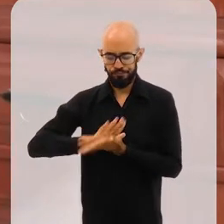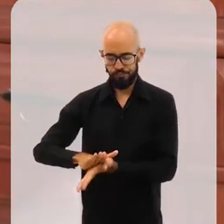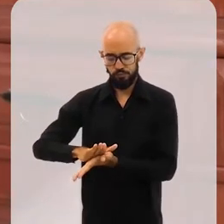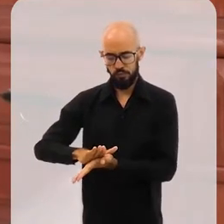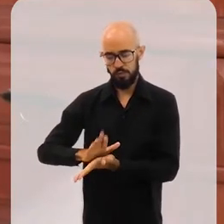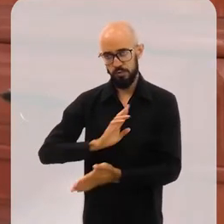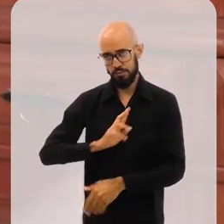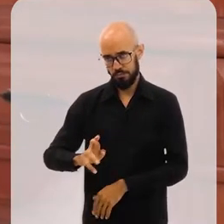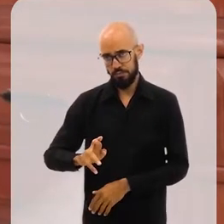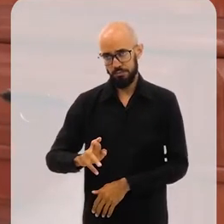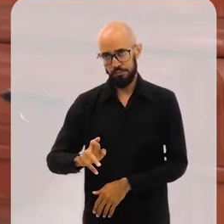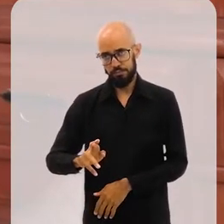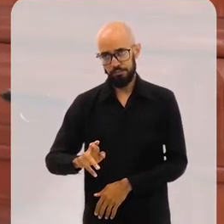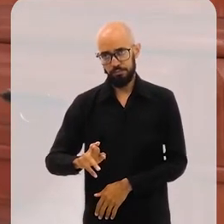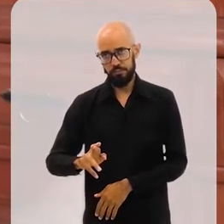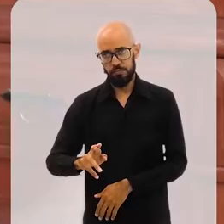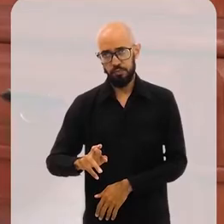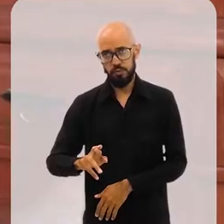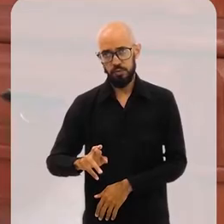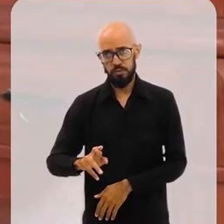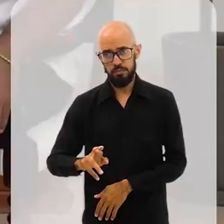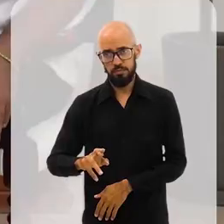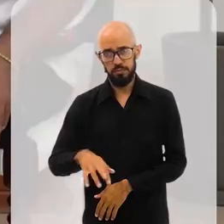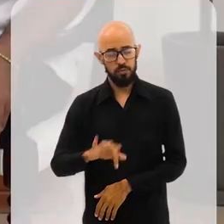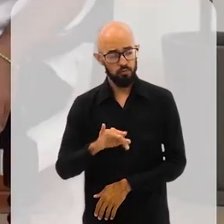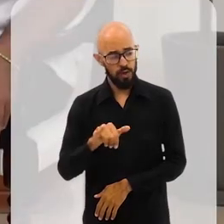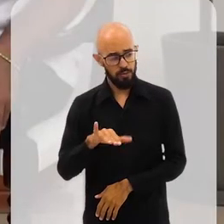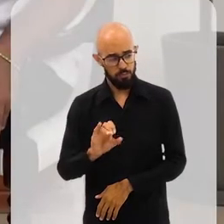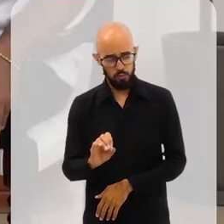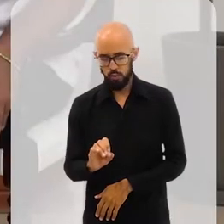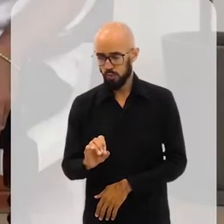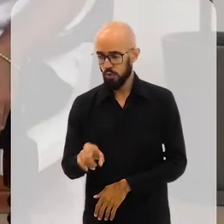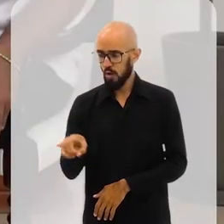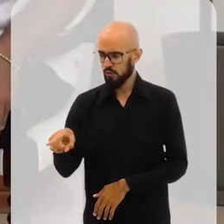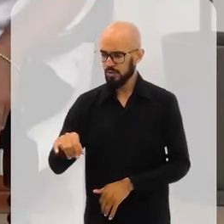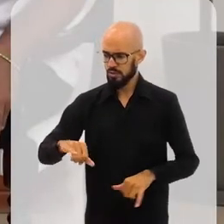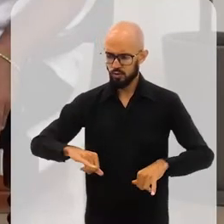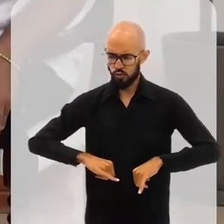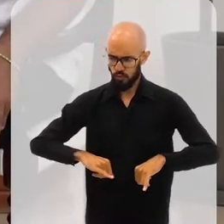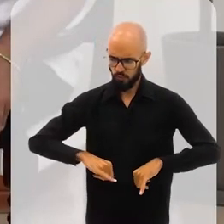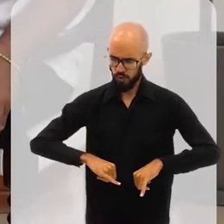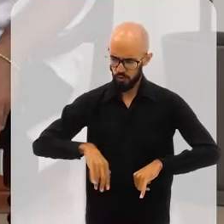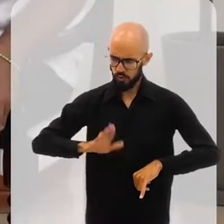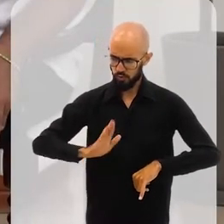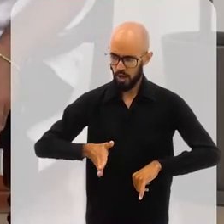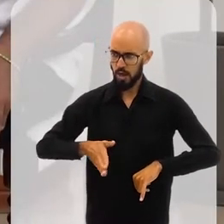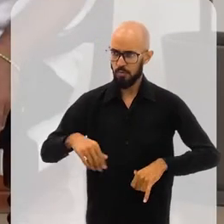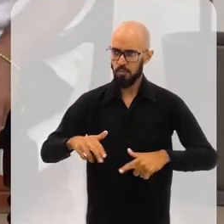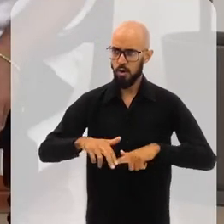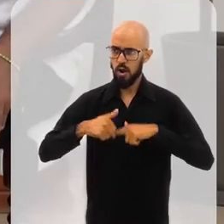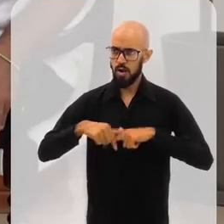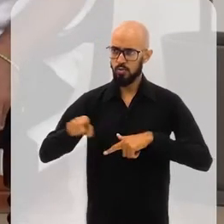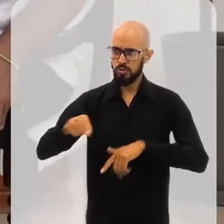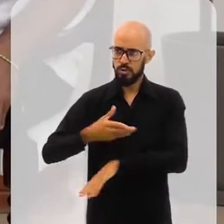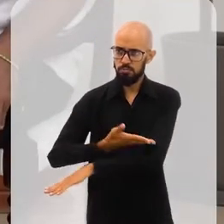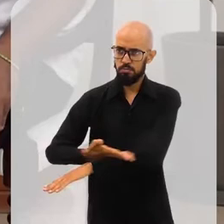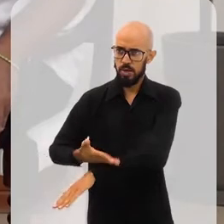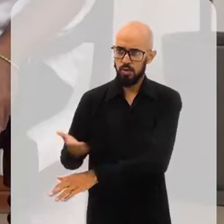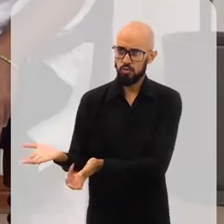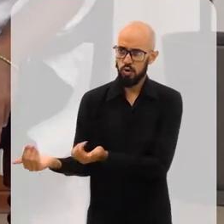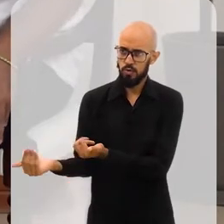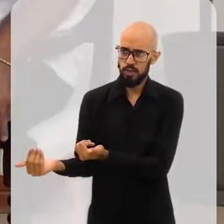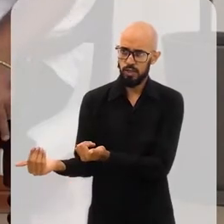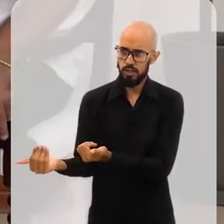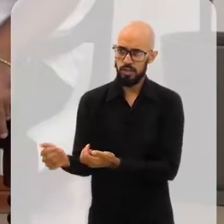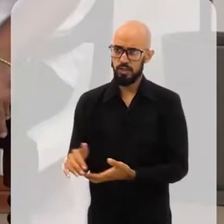é a discriminação religiosa. Fábio, você sofreu isso por ser branco